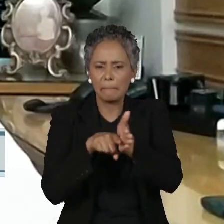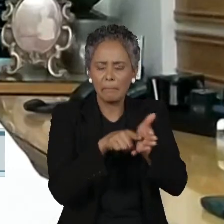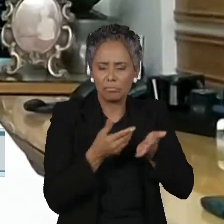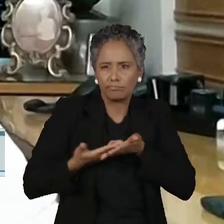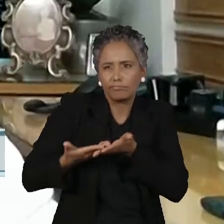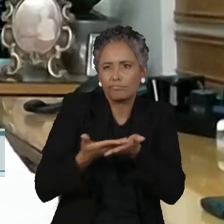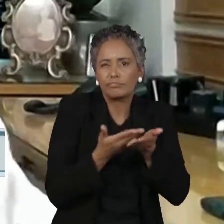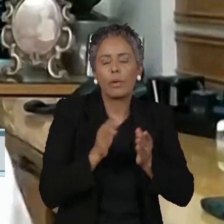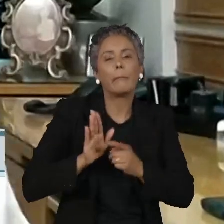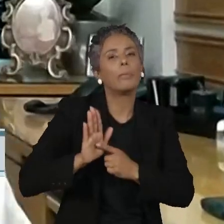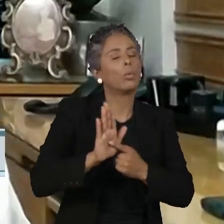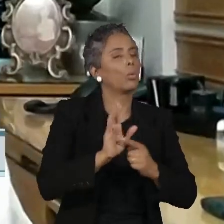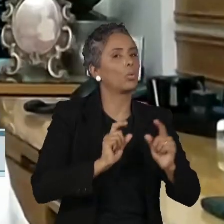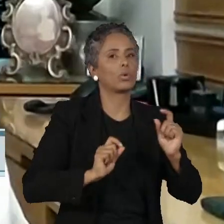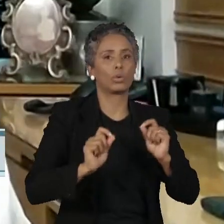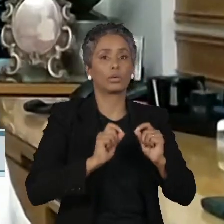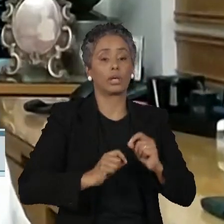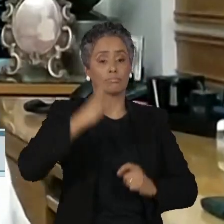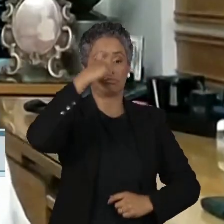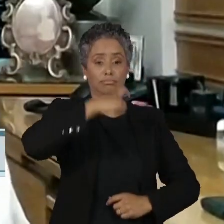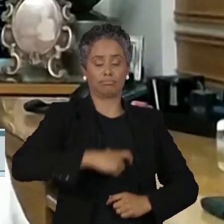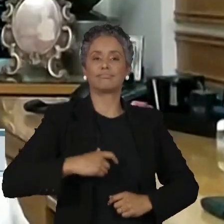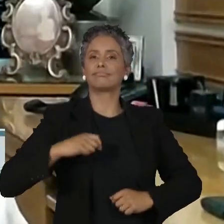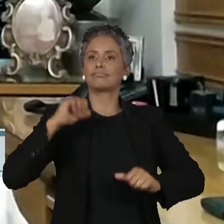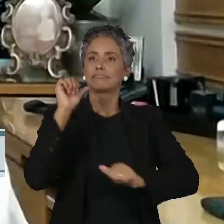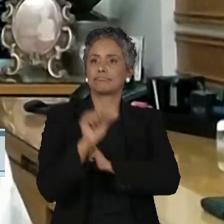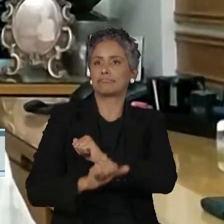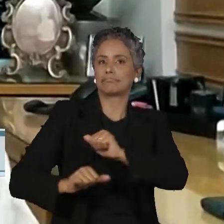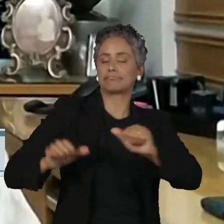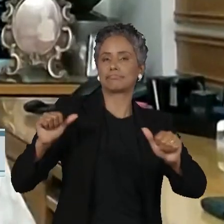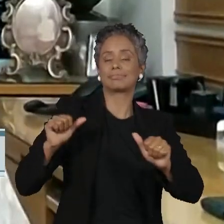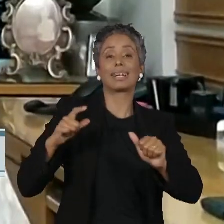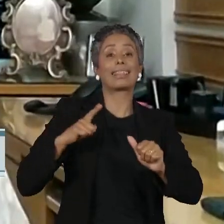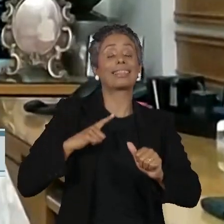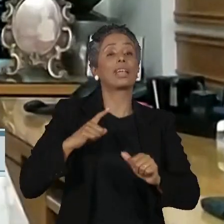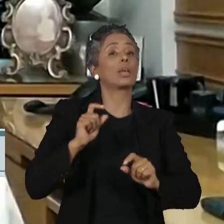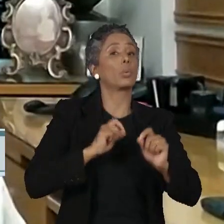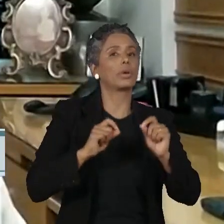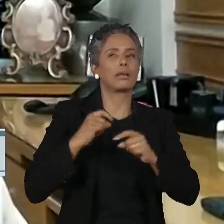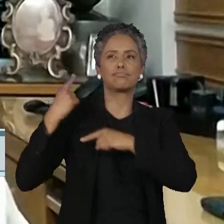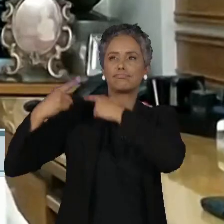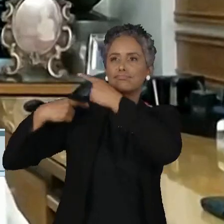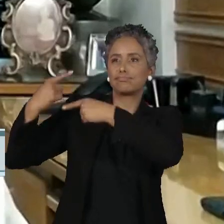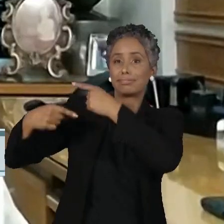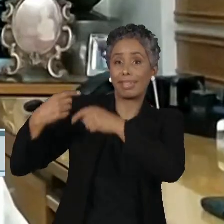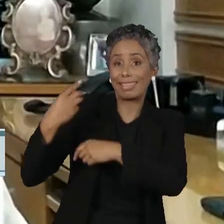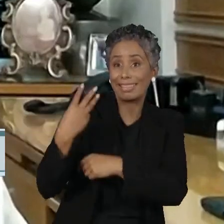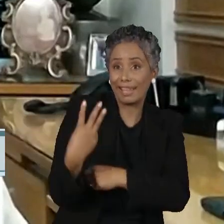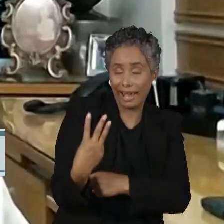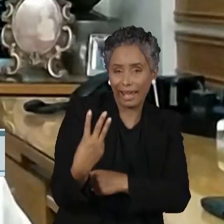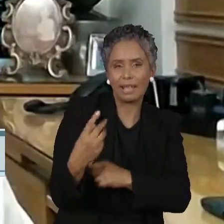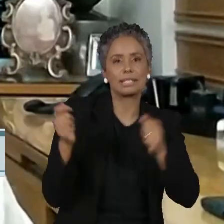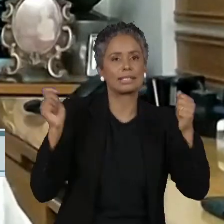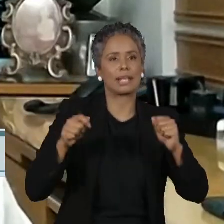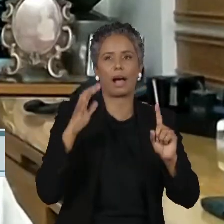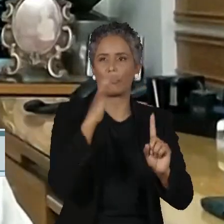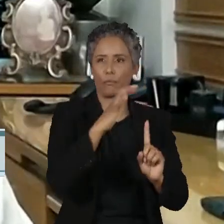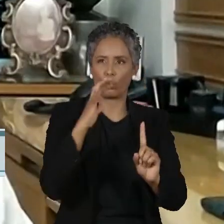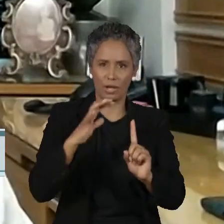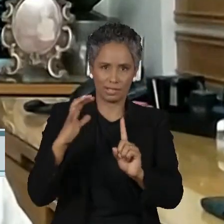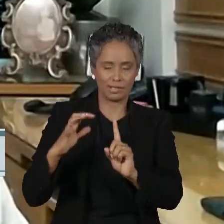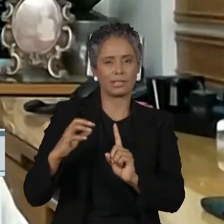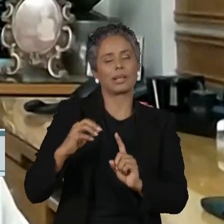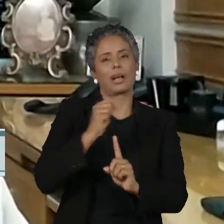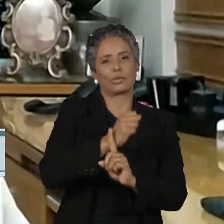transformação social, ela leva pelo menos 3 gerações para estarem de fato integradas na sociedade. Se